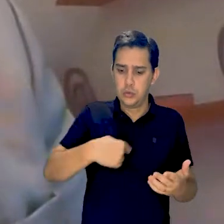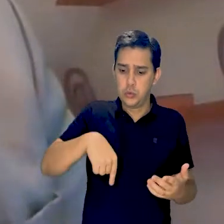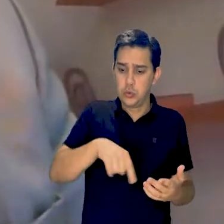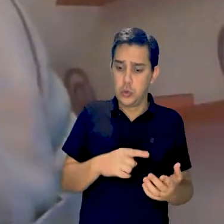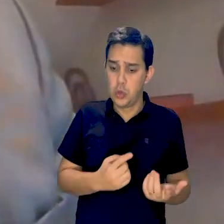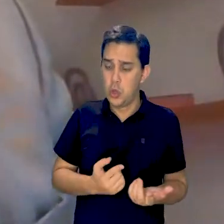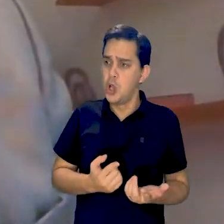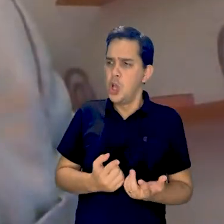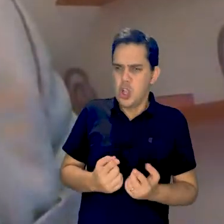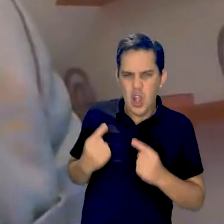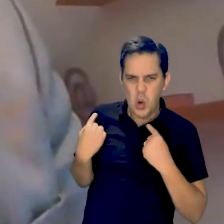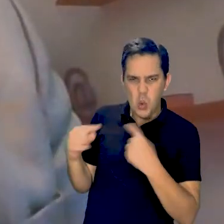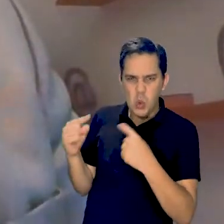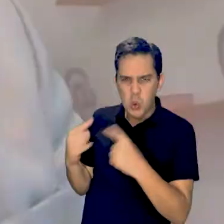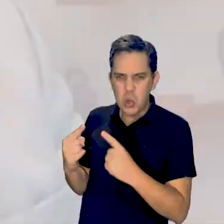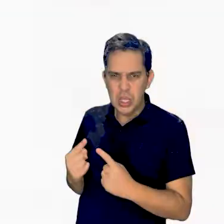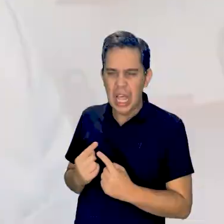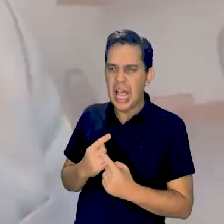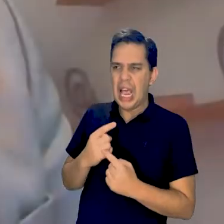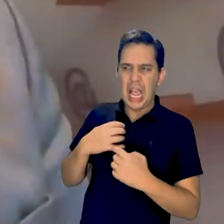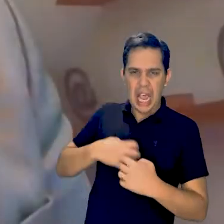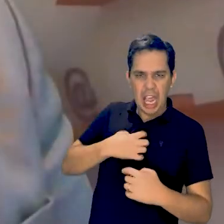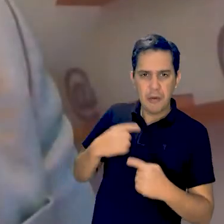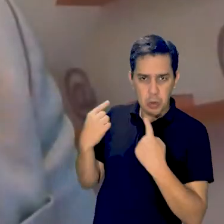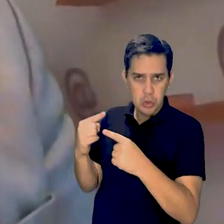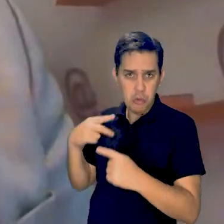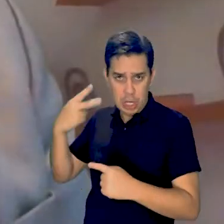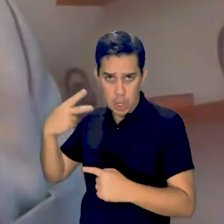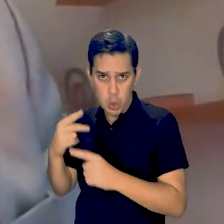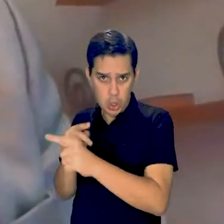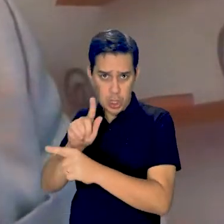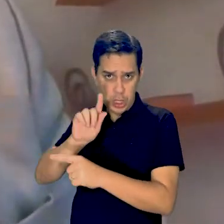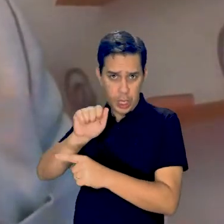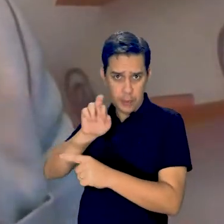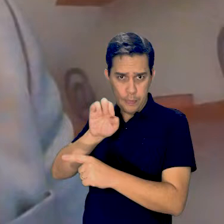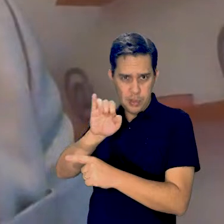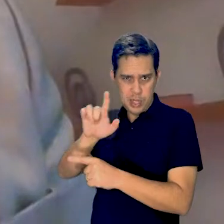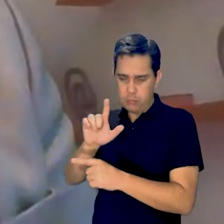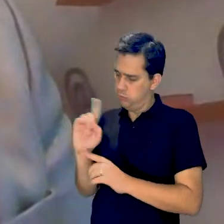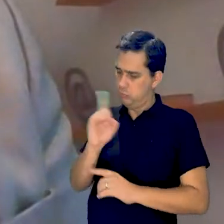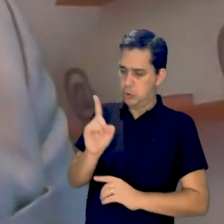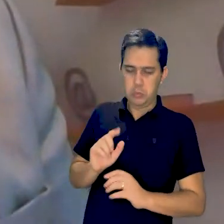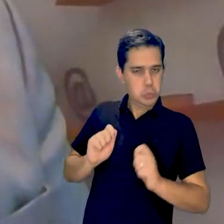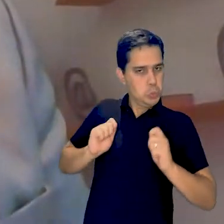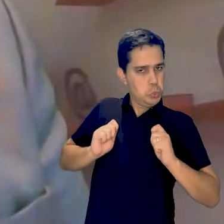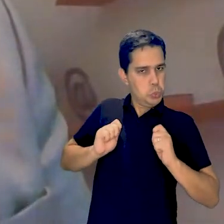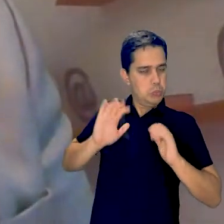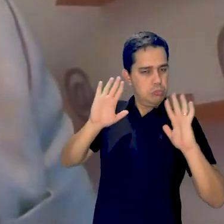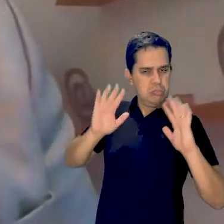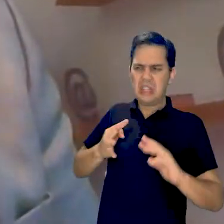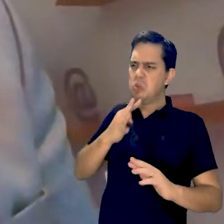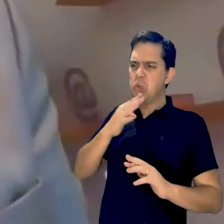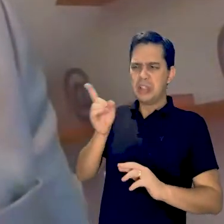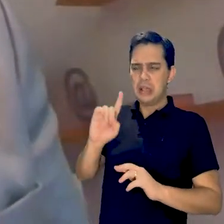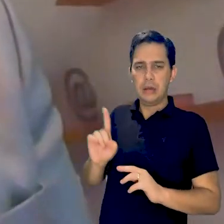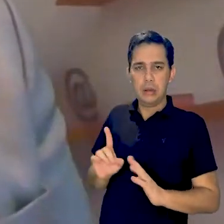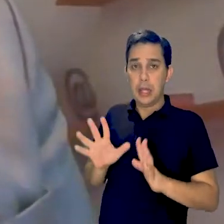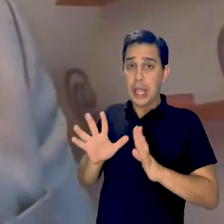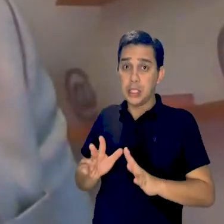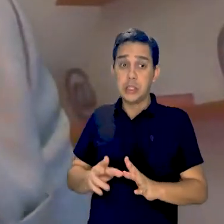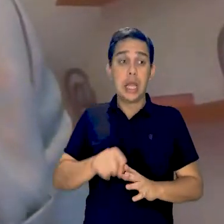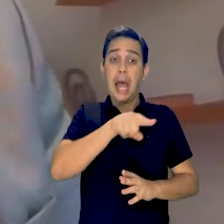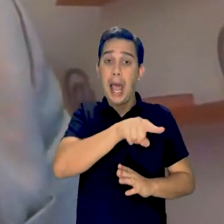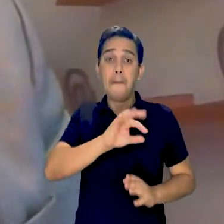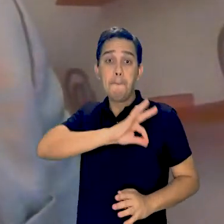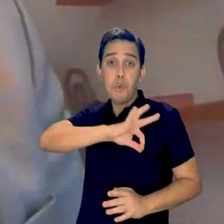eu sequer o conheço pessoalmente, o Ministério Público aqui, ele se atém à investigação policial e ao